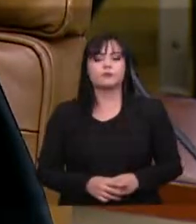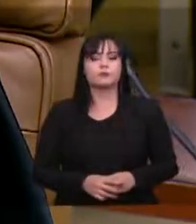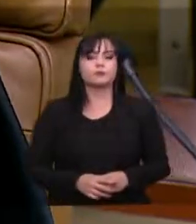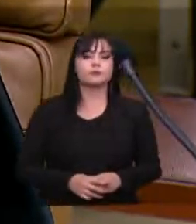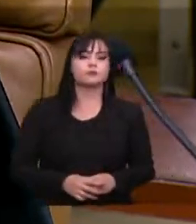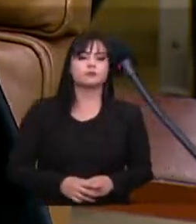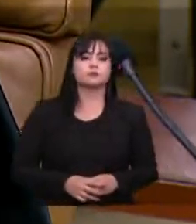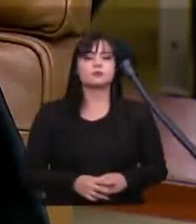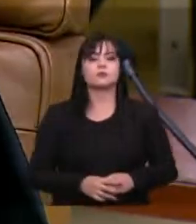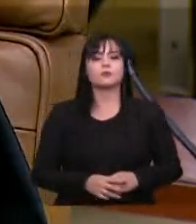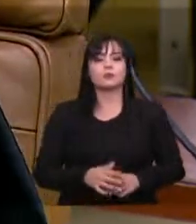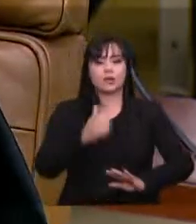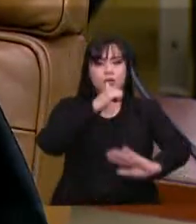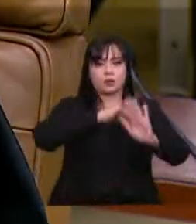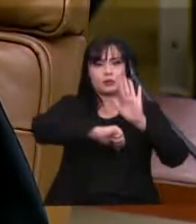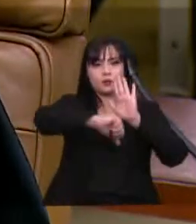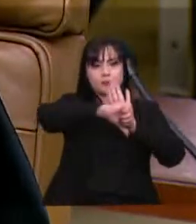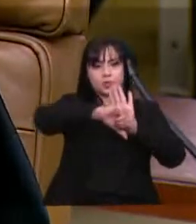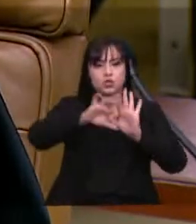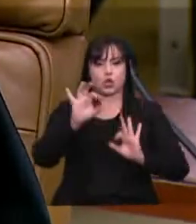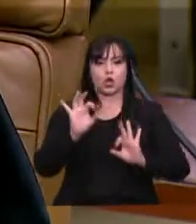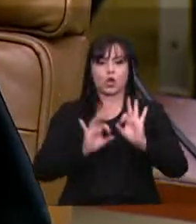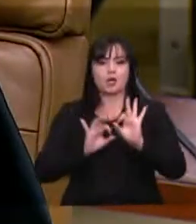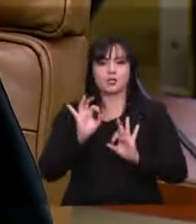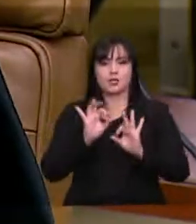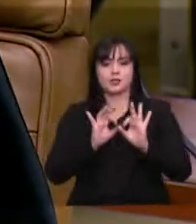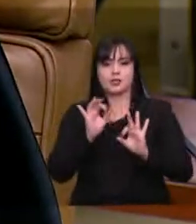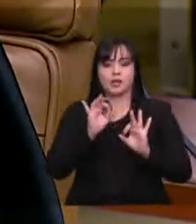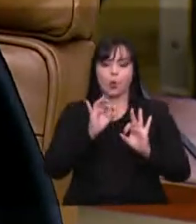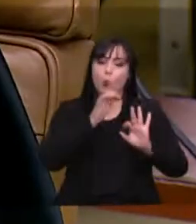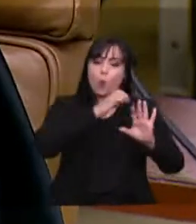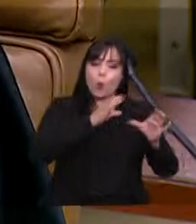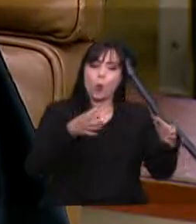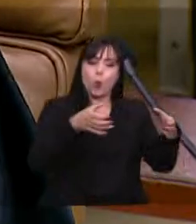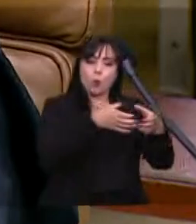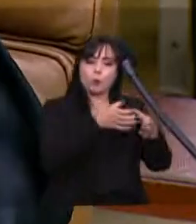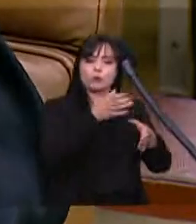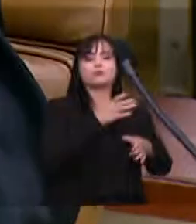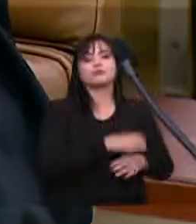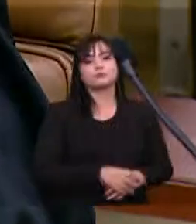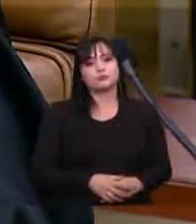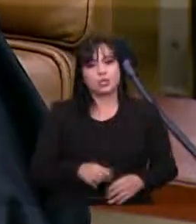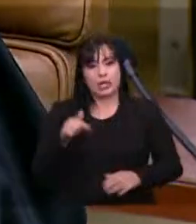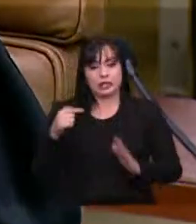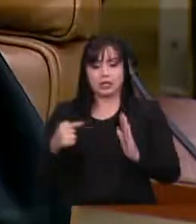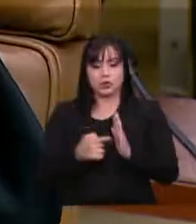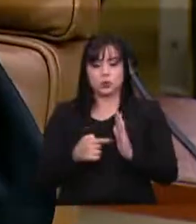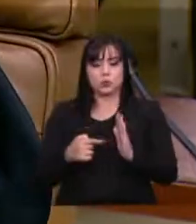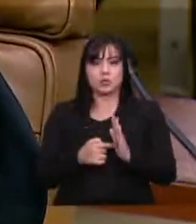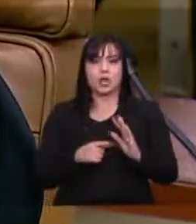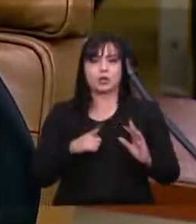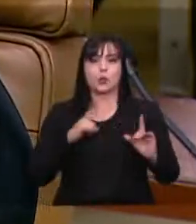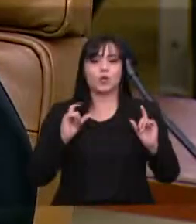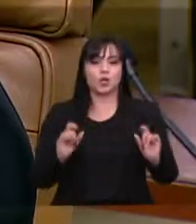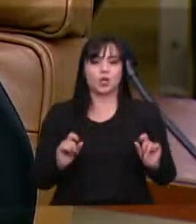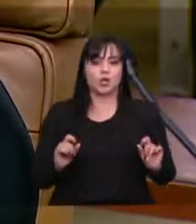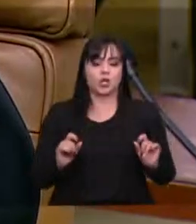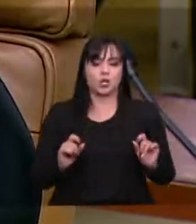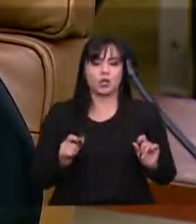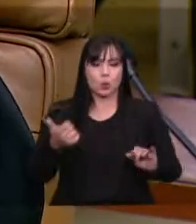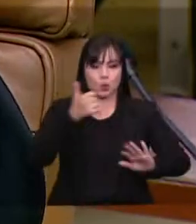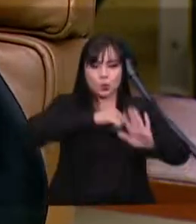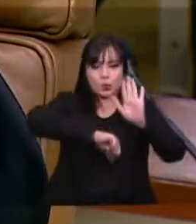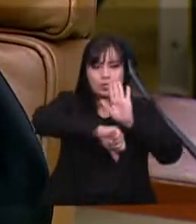a ti nem teu delito de organização criminosos seja aqui a denúncia em O Delito